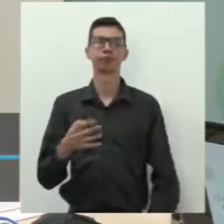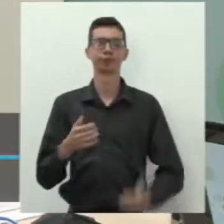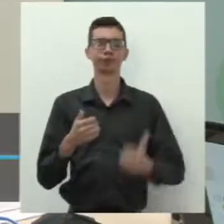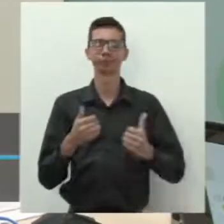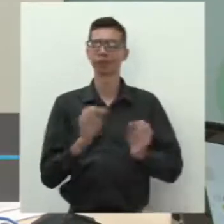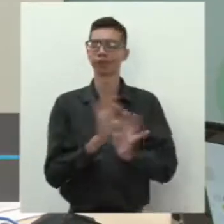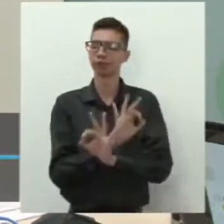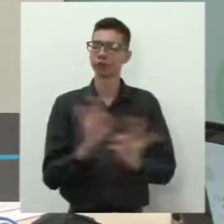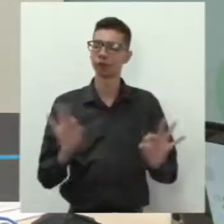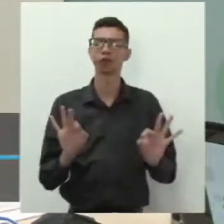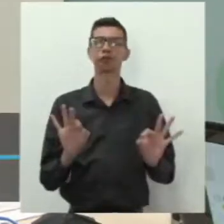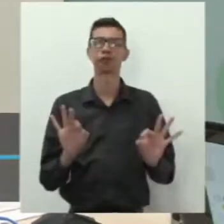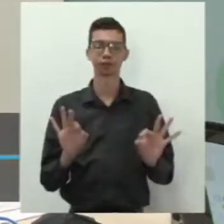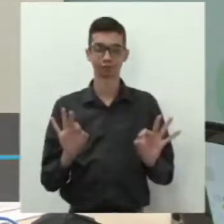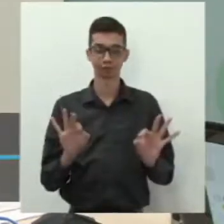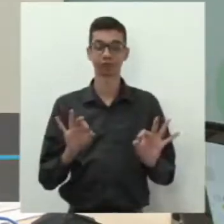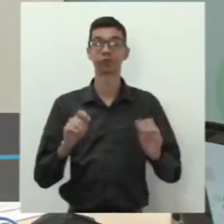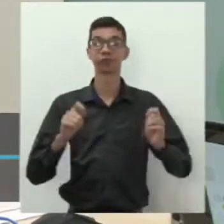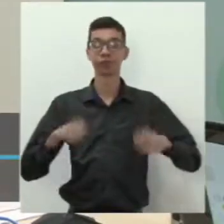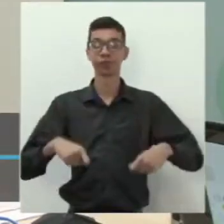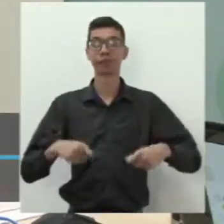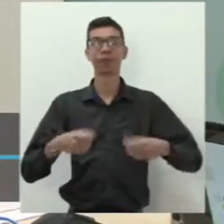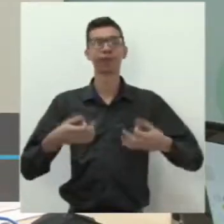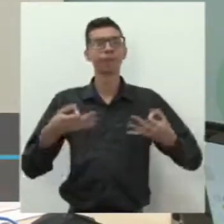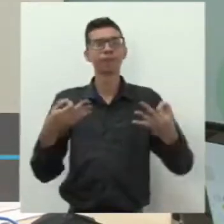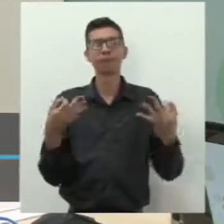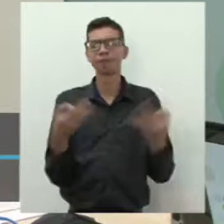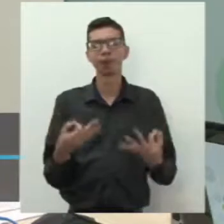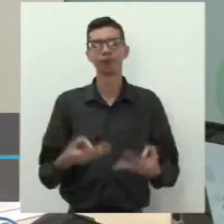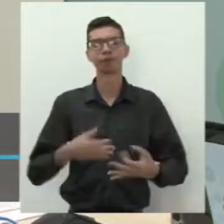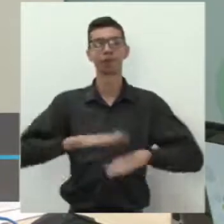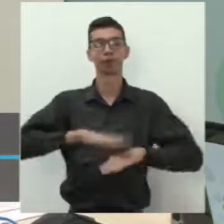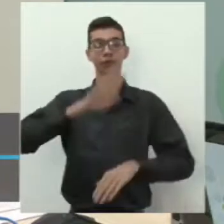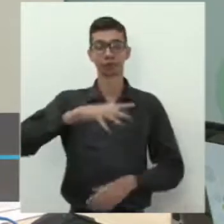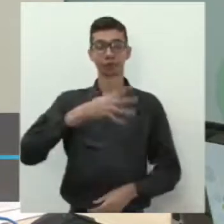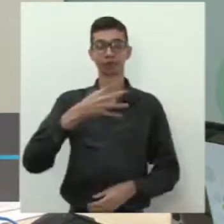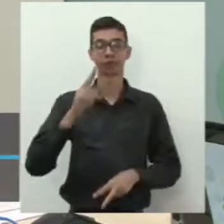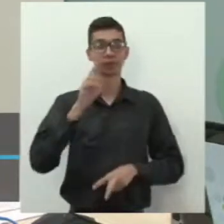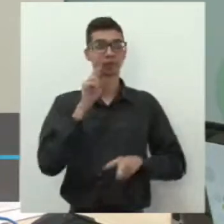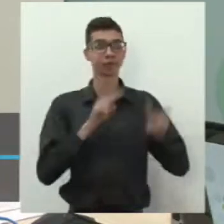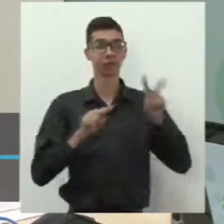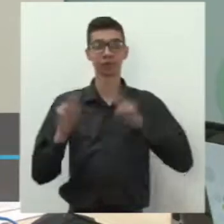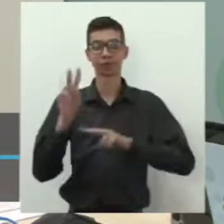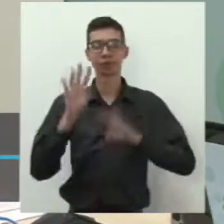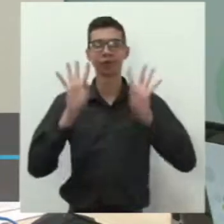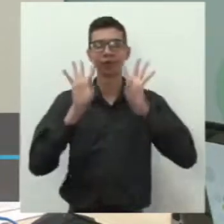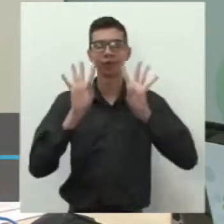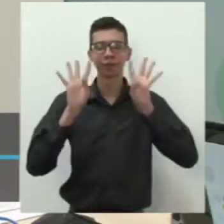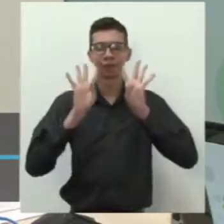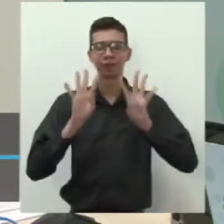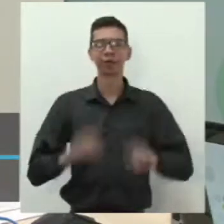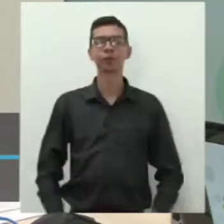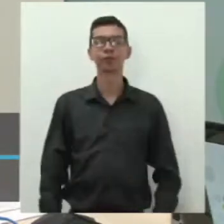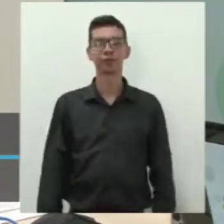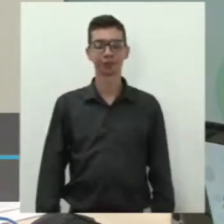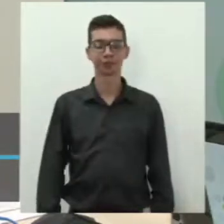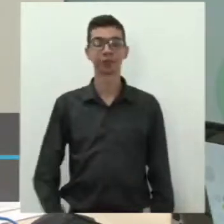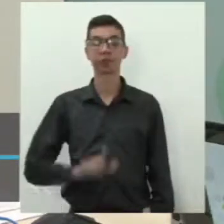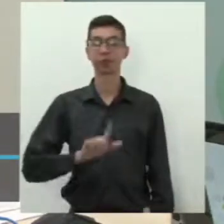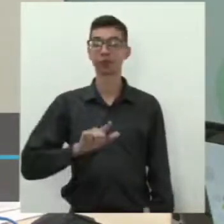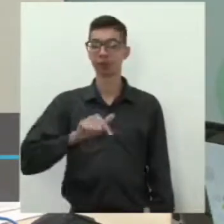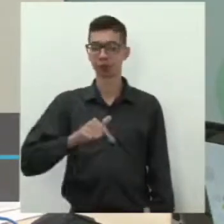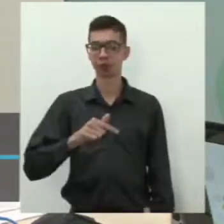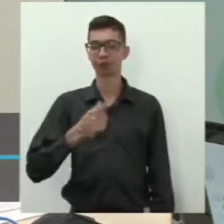deixar tudo alinhado, tudo bonitinho, uma planilha visual bem legal. A gente vai ver depois aqui como personalizar a